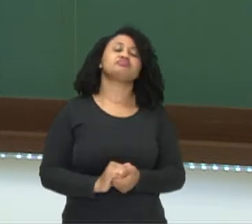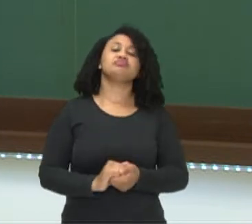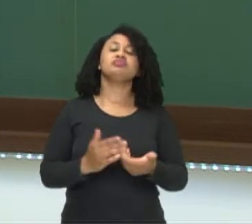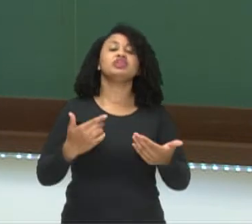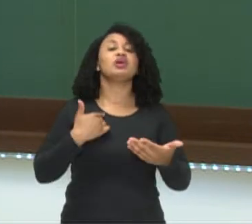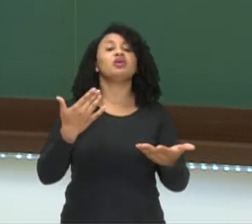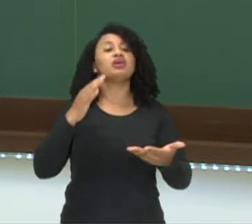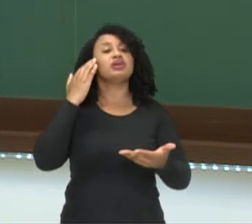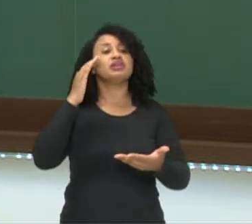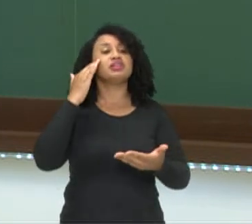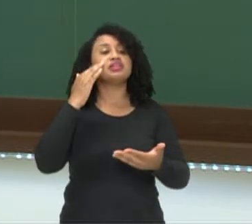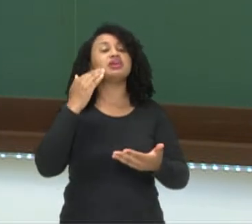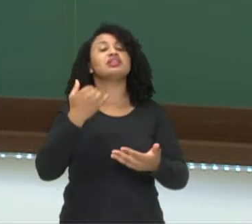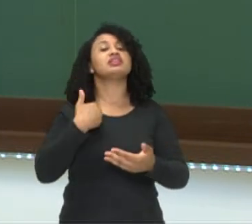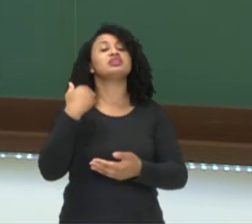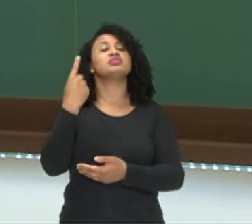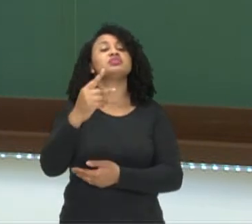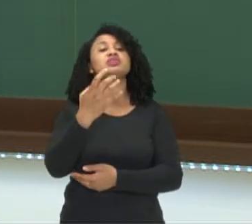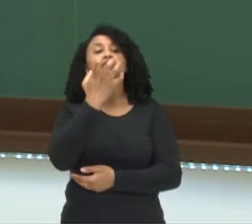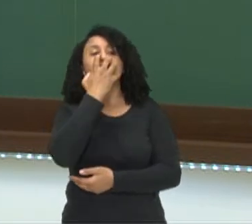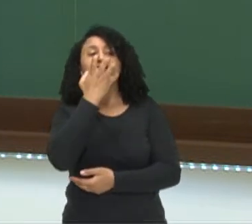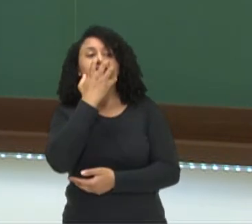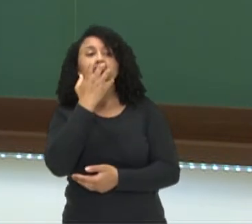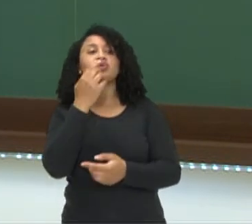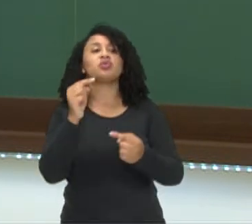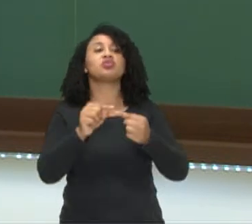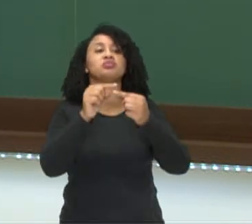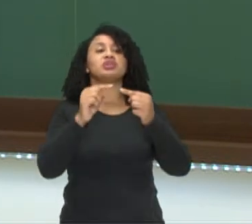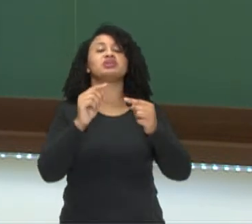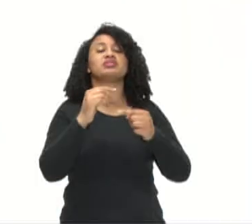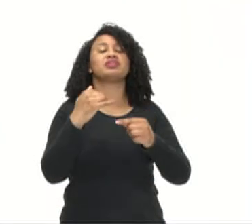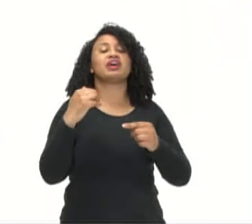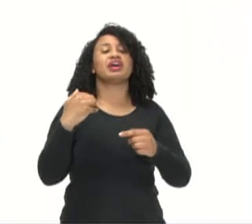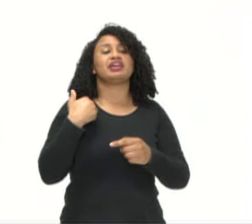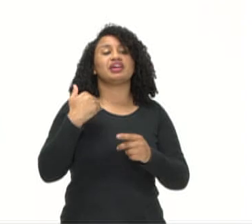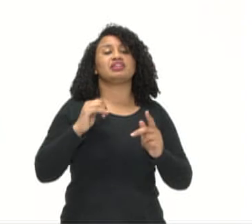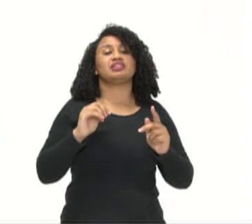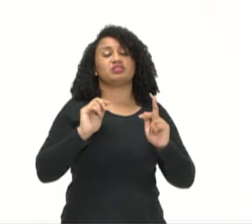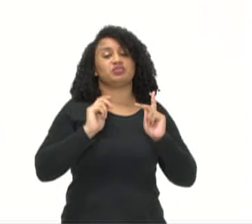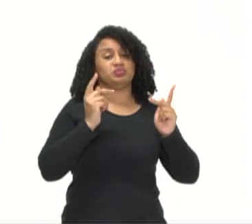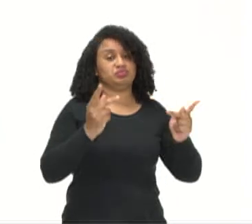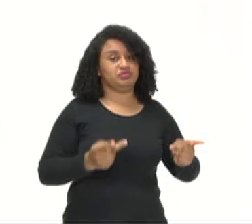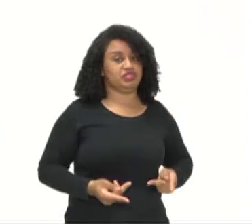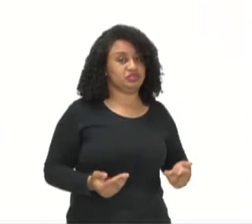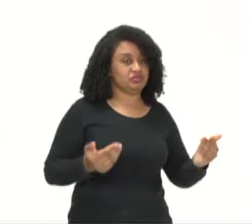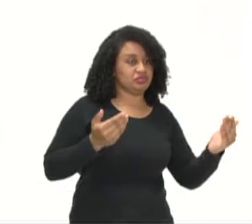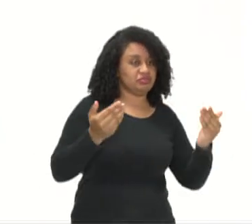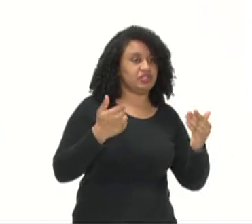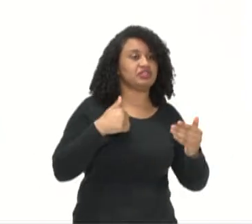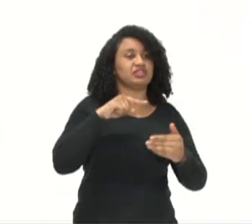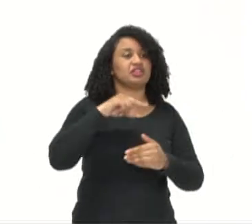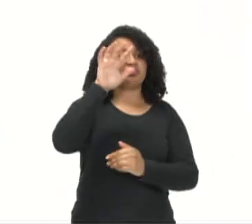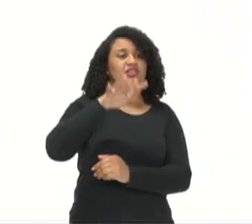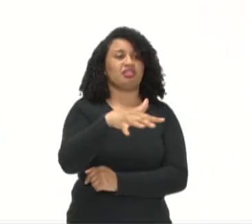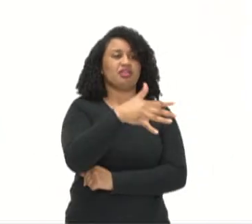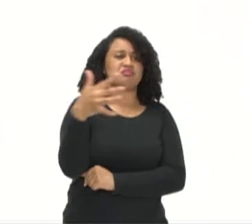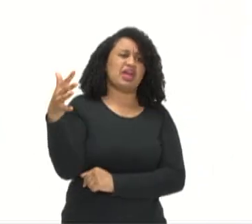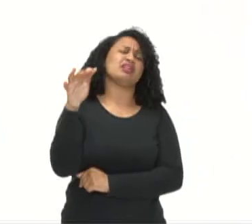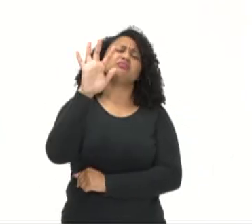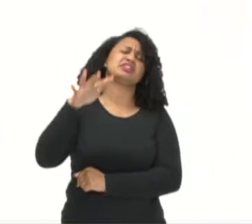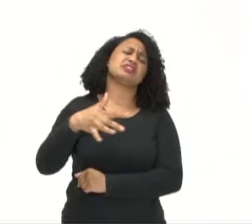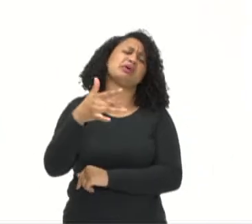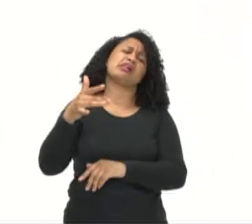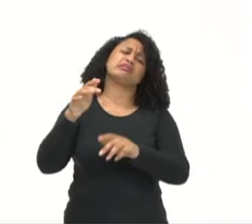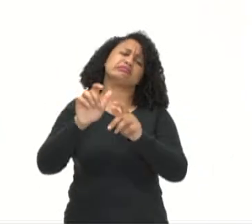Traduzindo a idade do seu cão em idade de seres humanos. Olha lá, nós temos uma tabela. Então, essa tabela é bem genérica, né? Porque ela